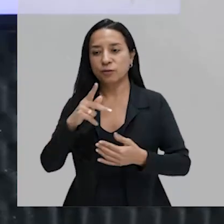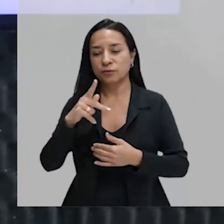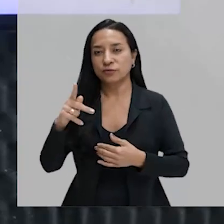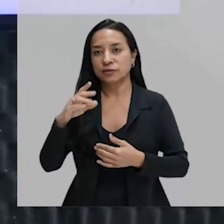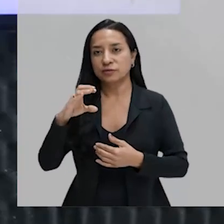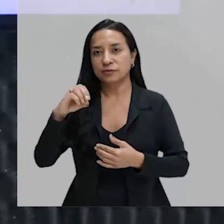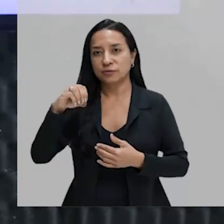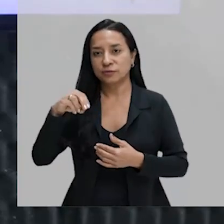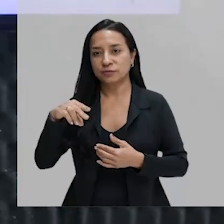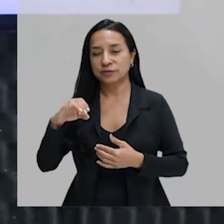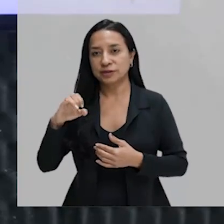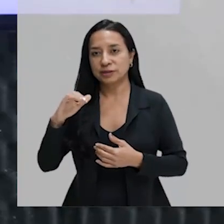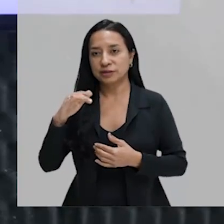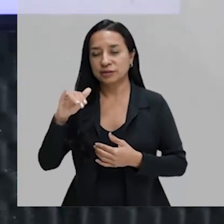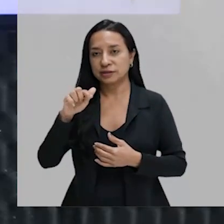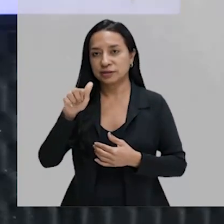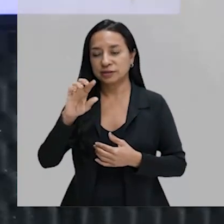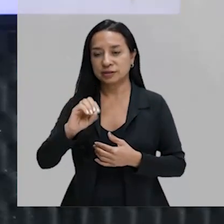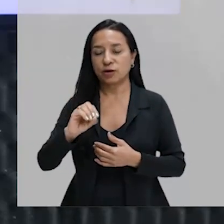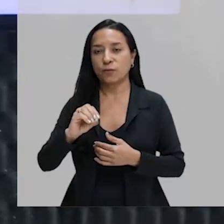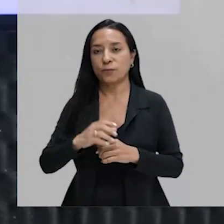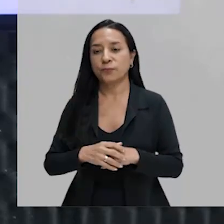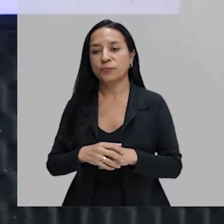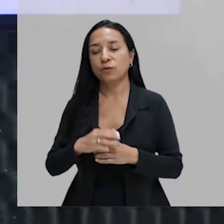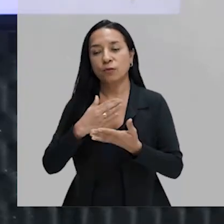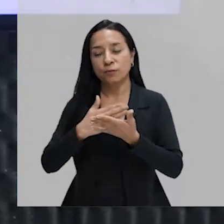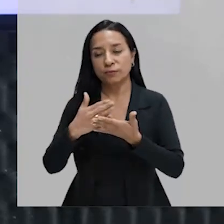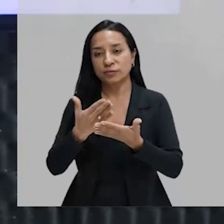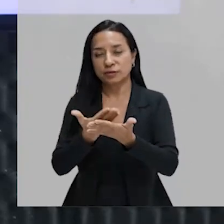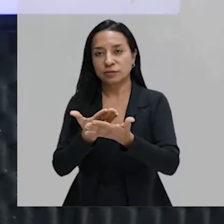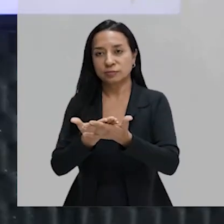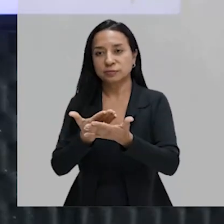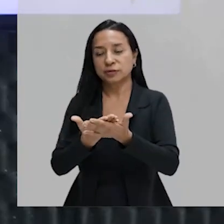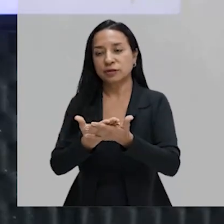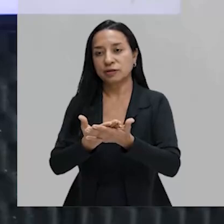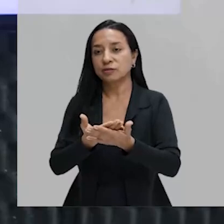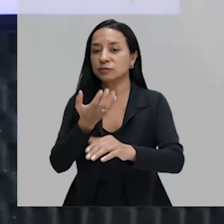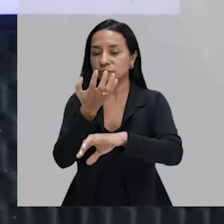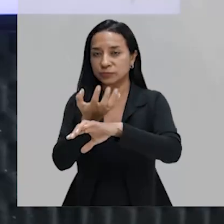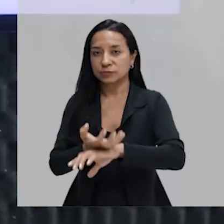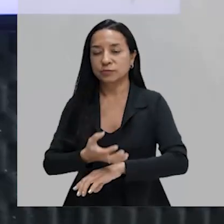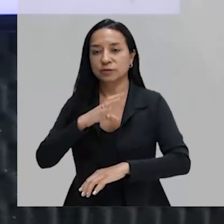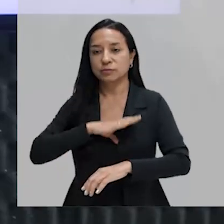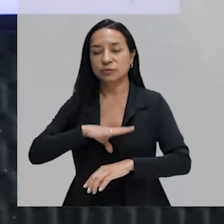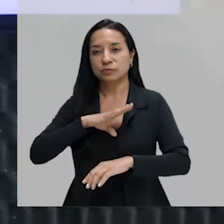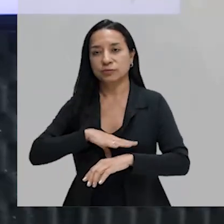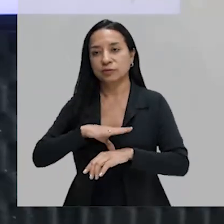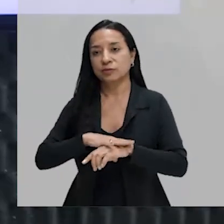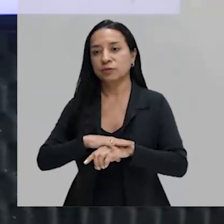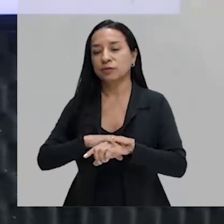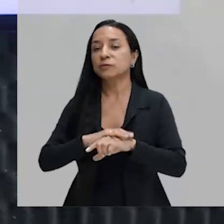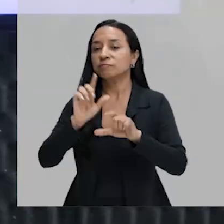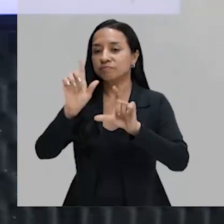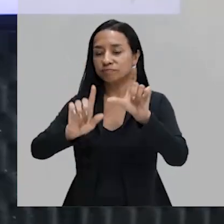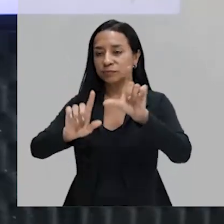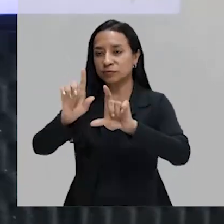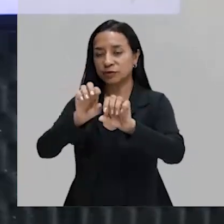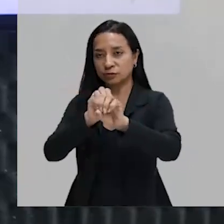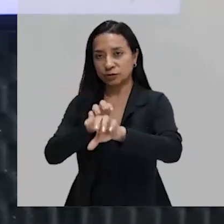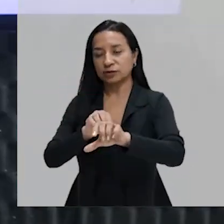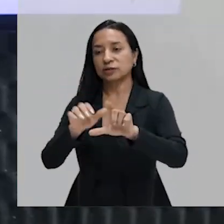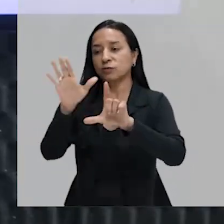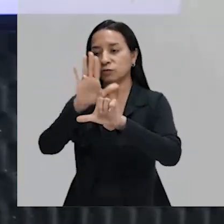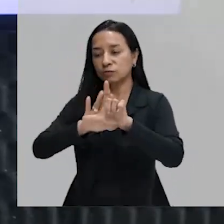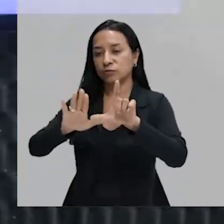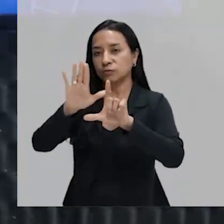Sou professora Conceição Alencar e começa agora a sua aula de língua portuguesa. Se liga na TV Educação e no Portal do Estudante que tem muito